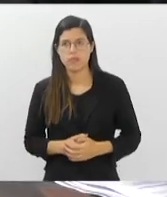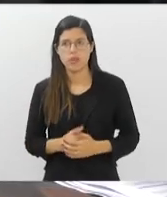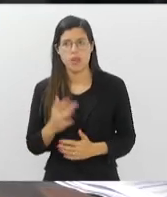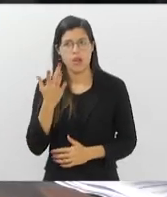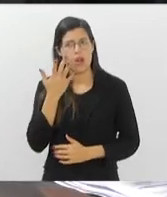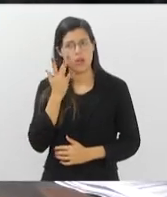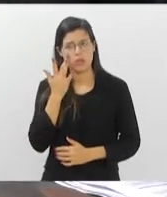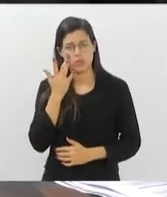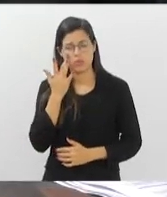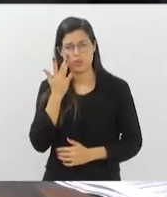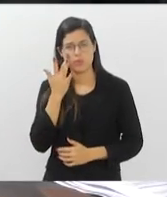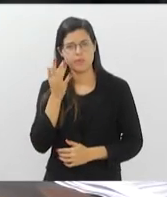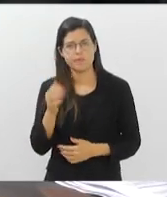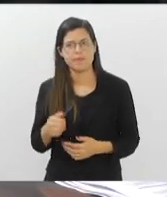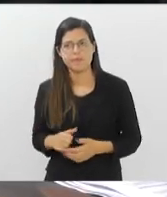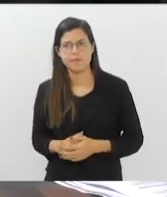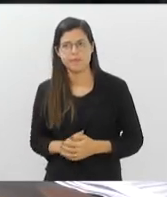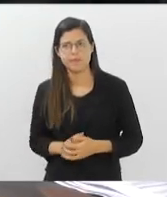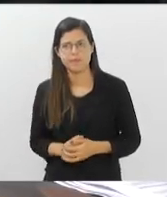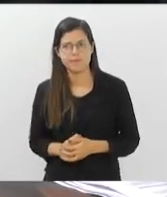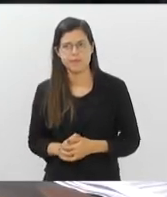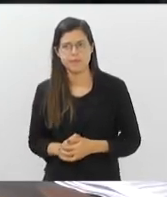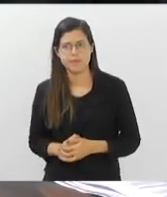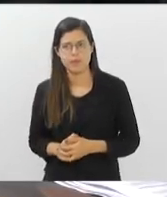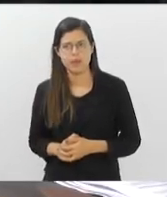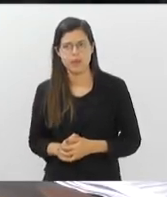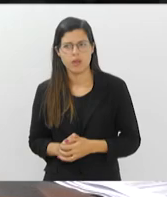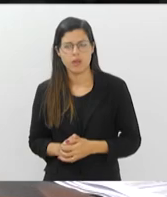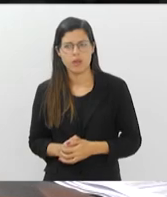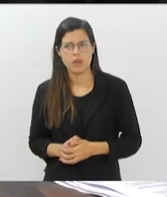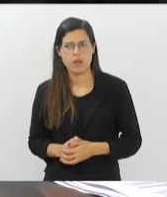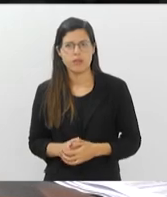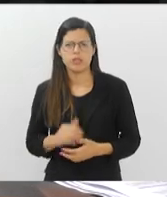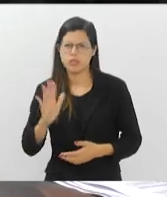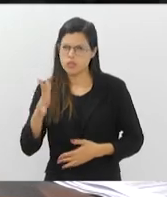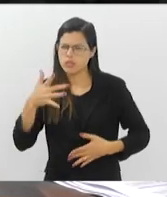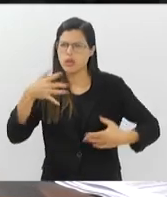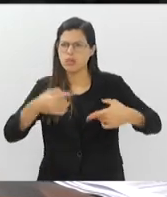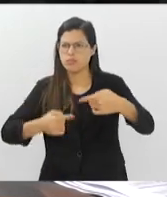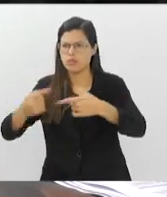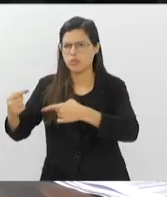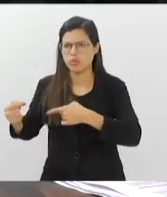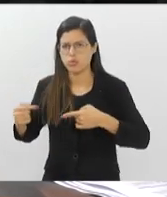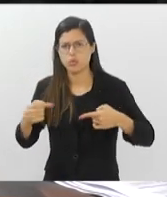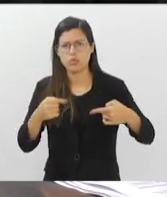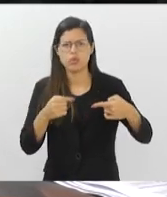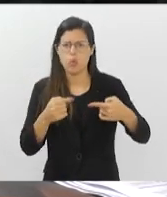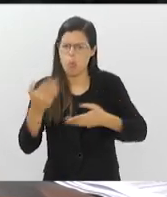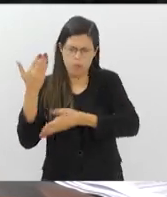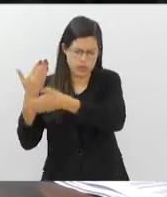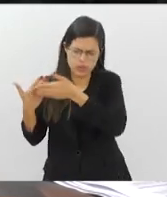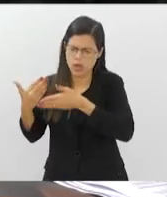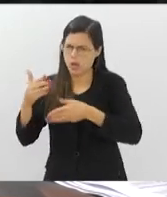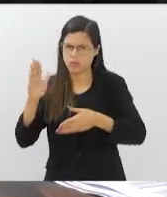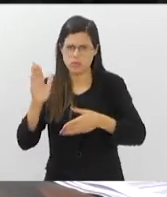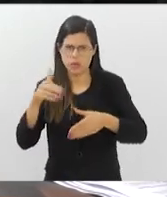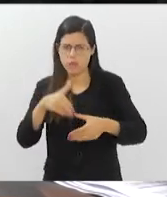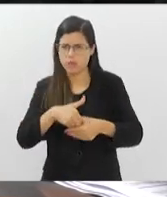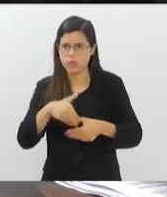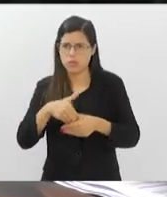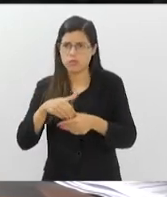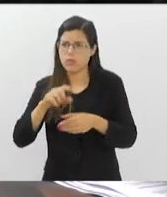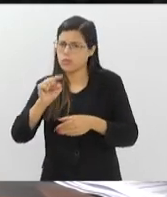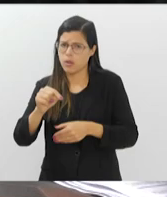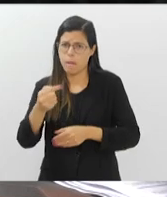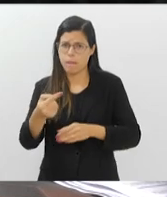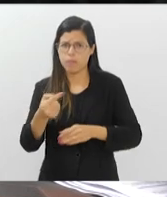acho que não é algo que a gente já não tenha discutido e votado aqui. Eu acho que pode depois ser